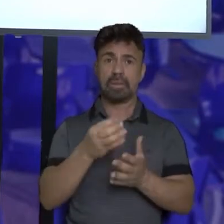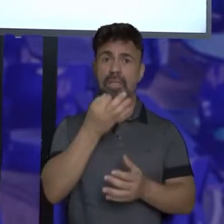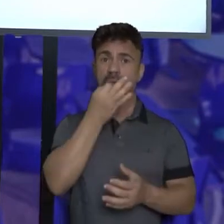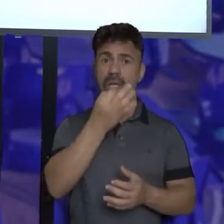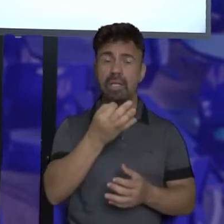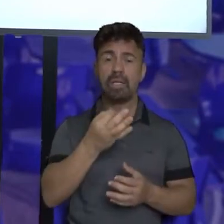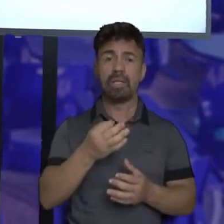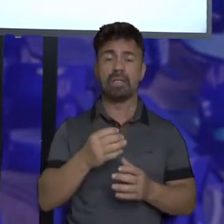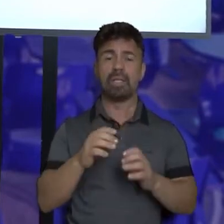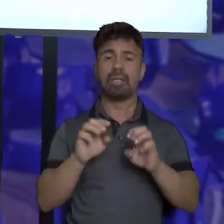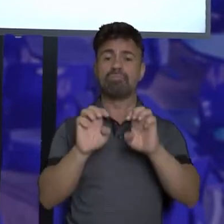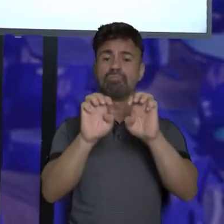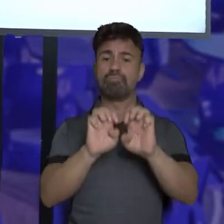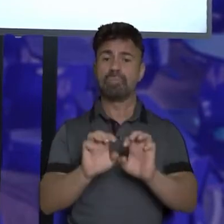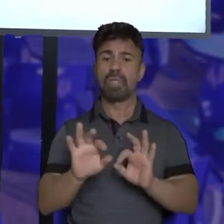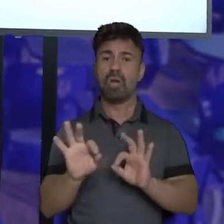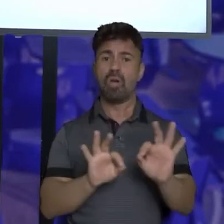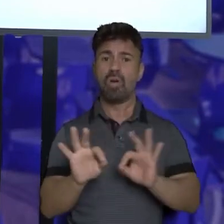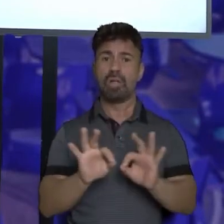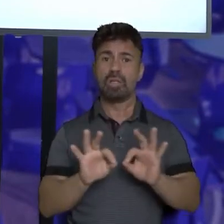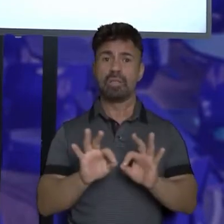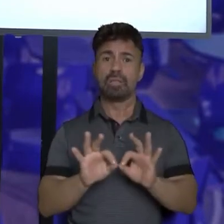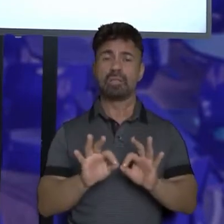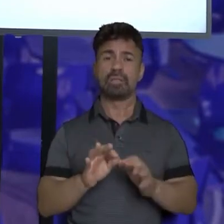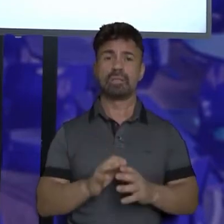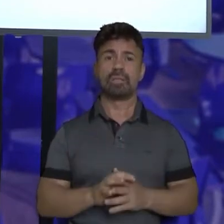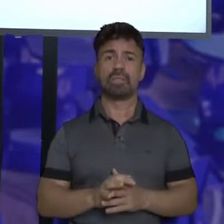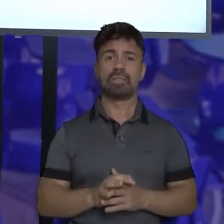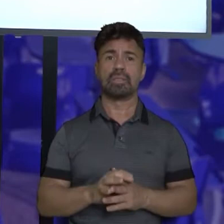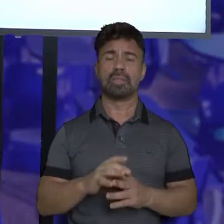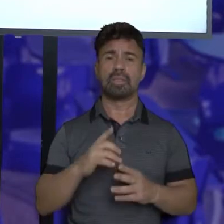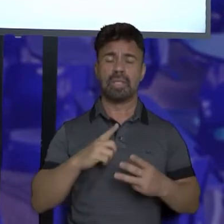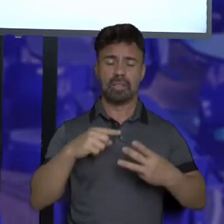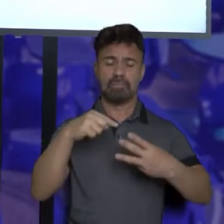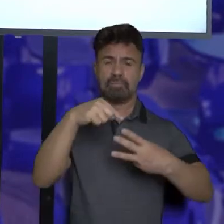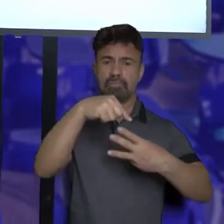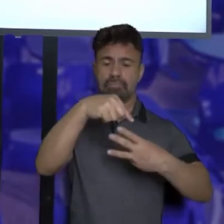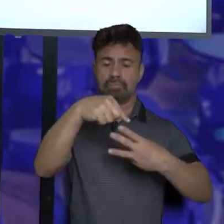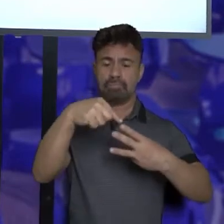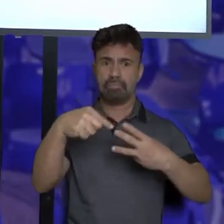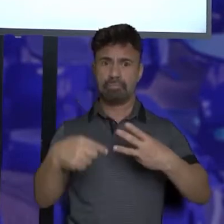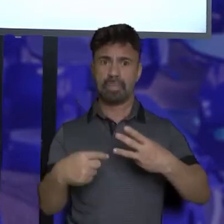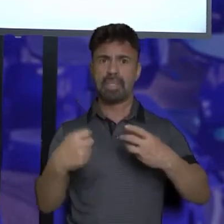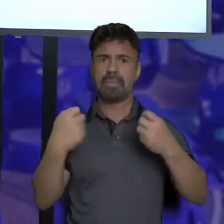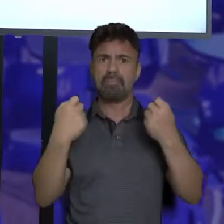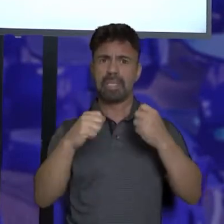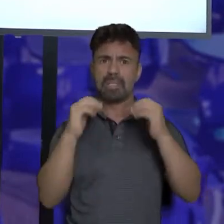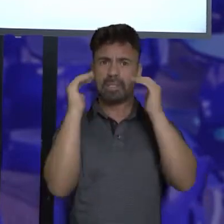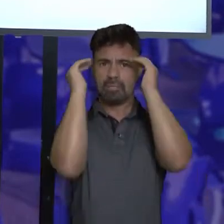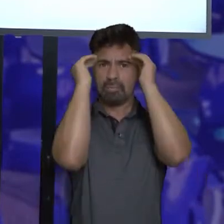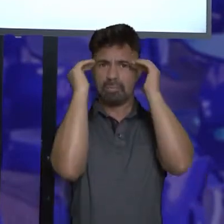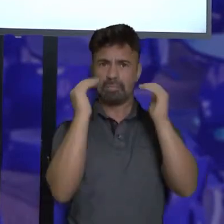é estruturado de uma forma rígida. Ele tem 3 partes que precisam ser seguidas: